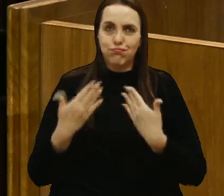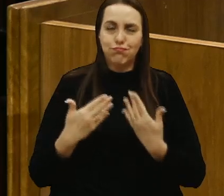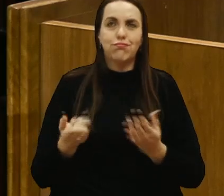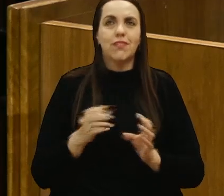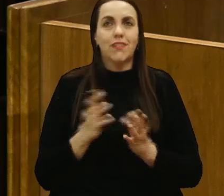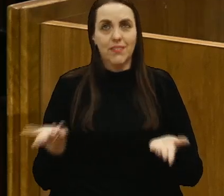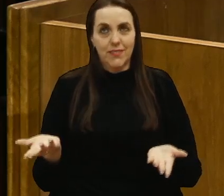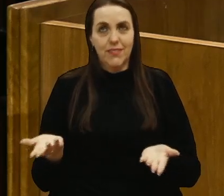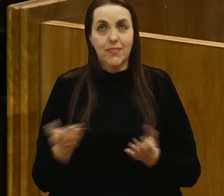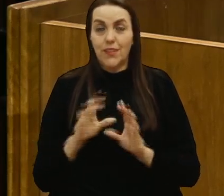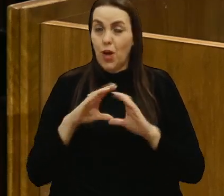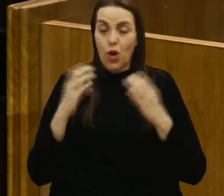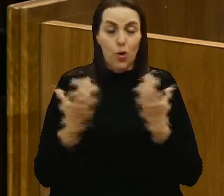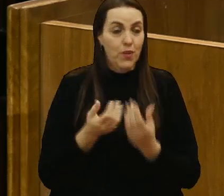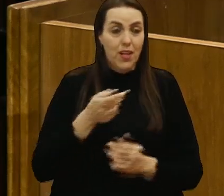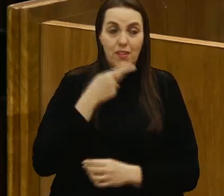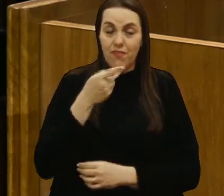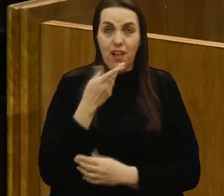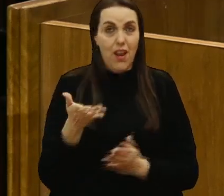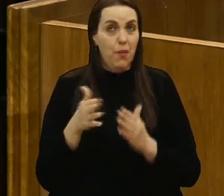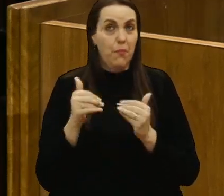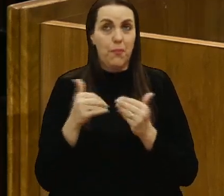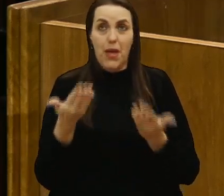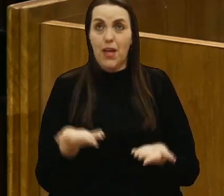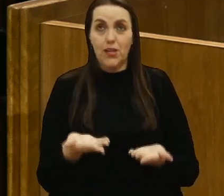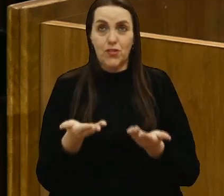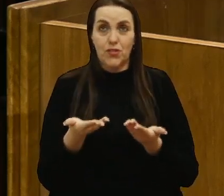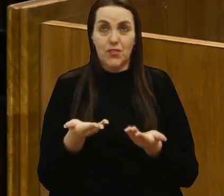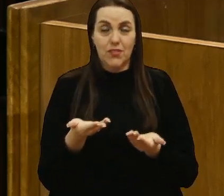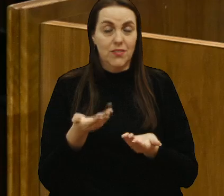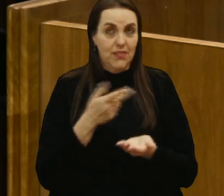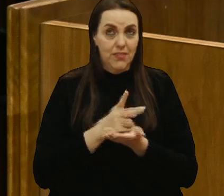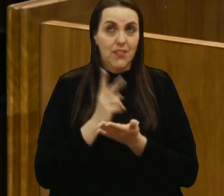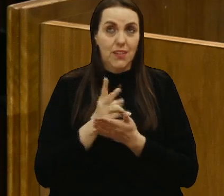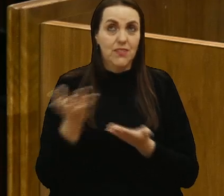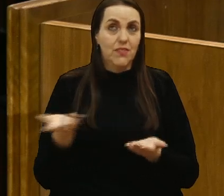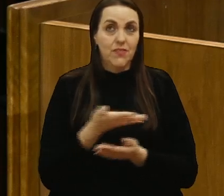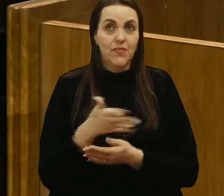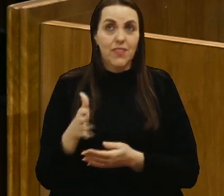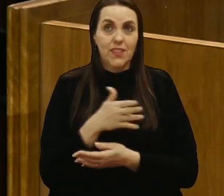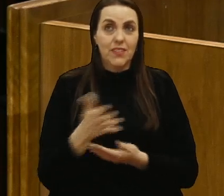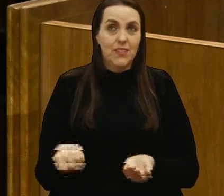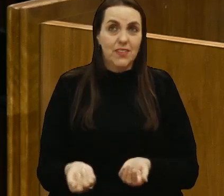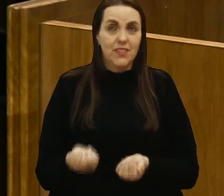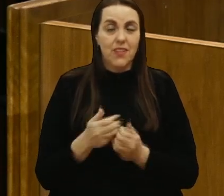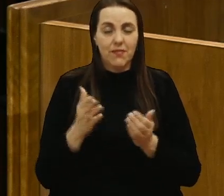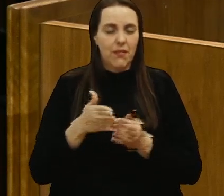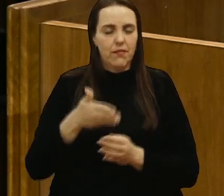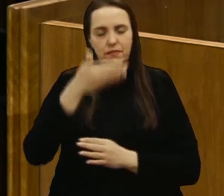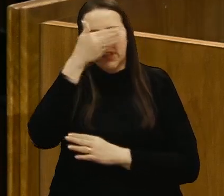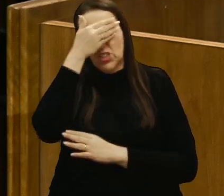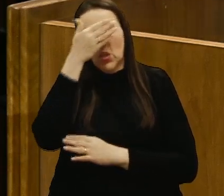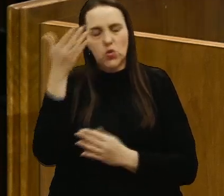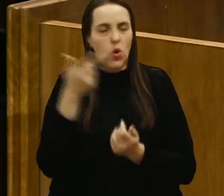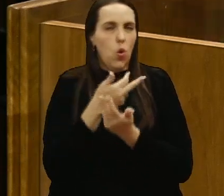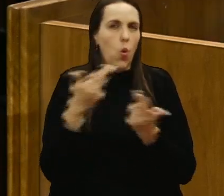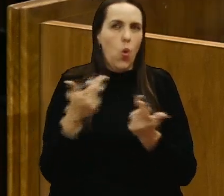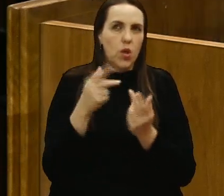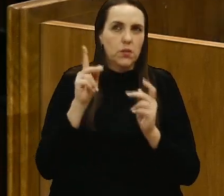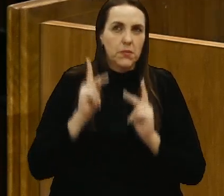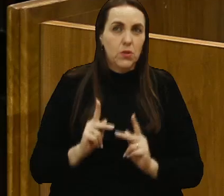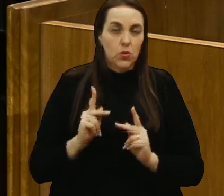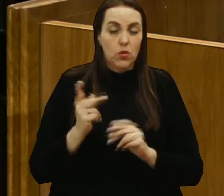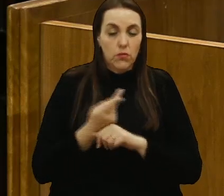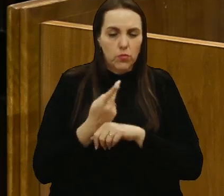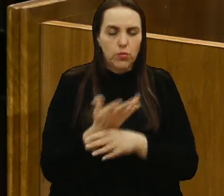E aí a comunidade fala, pede, e a gente muitas vezes quer fechar os ouvidos e os olhos para o que as pessoas estão nos dizendo. Então eu queria